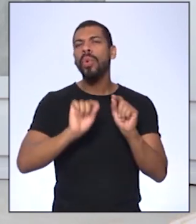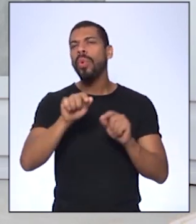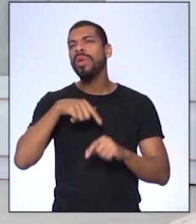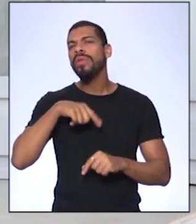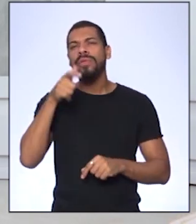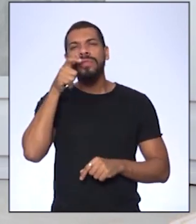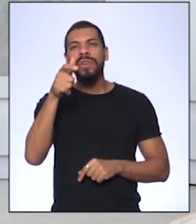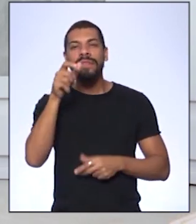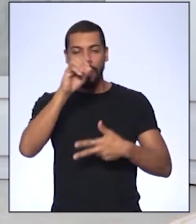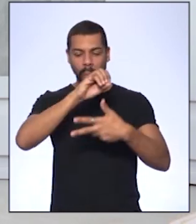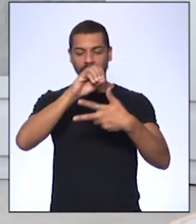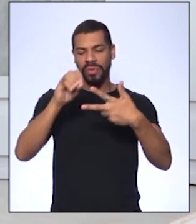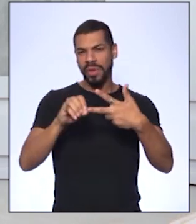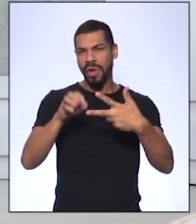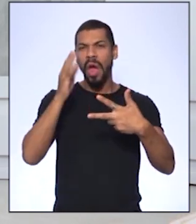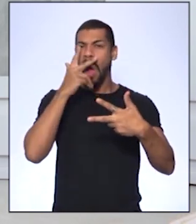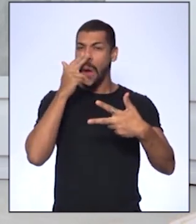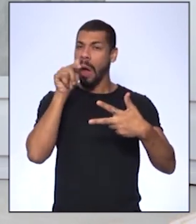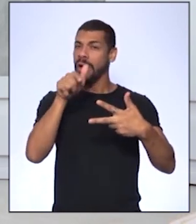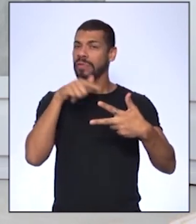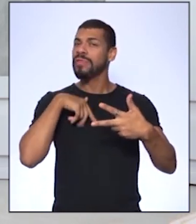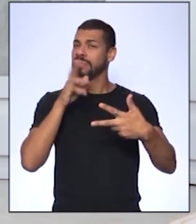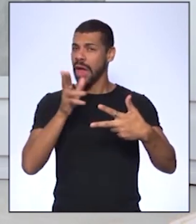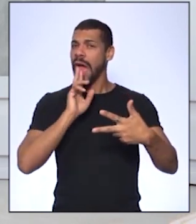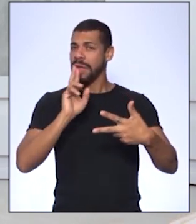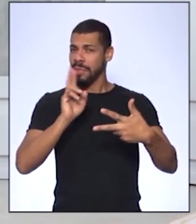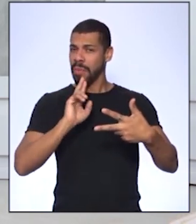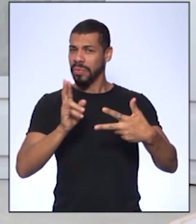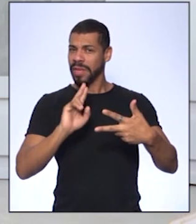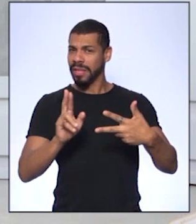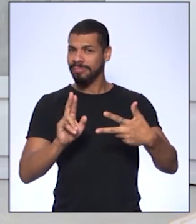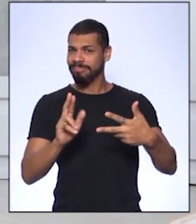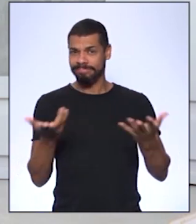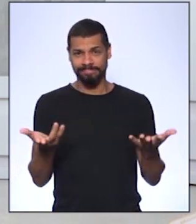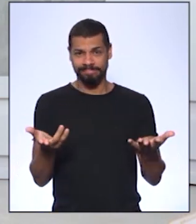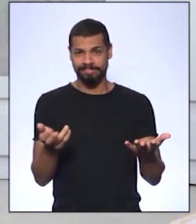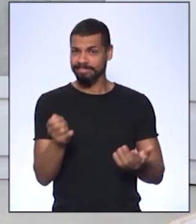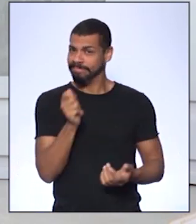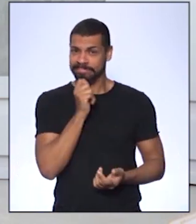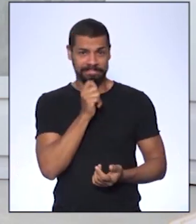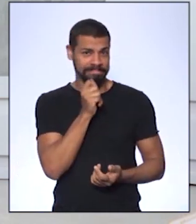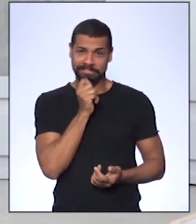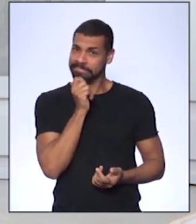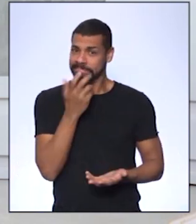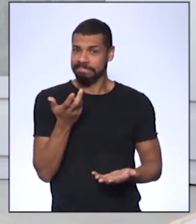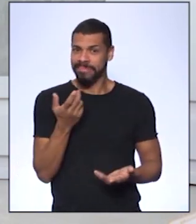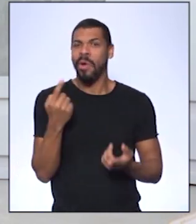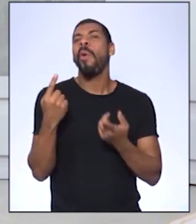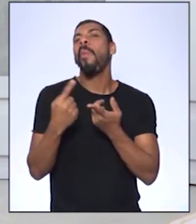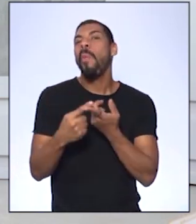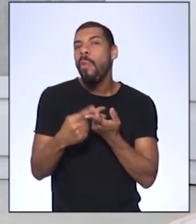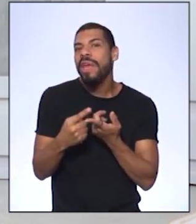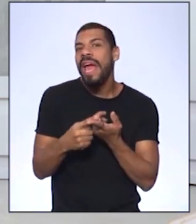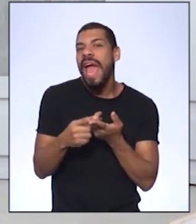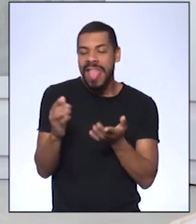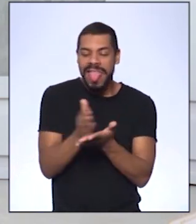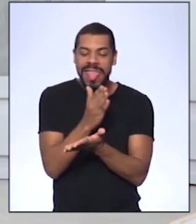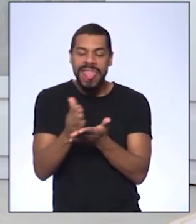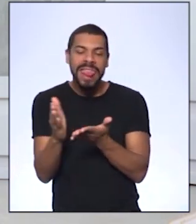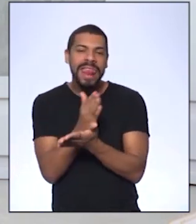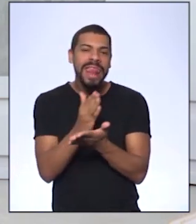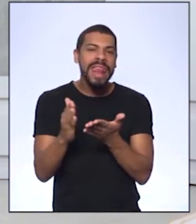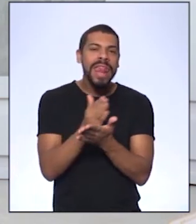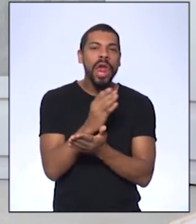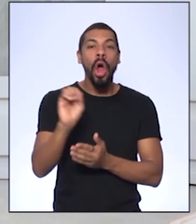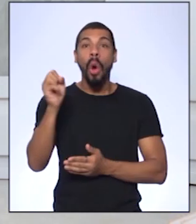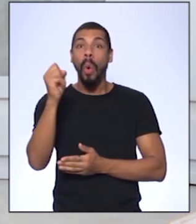passou pela prova do Enem, eu tenho certeza que você está respondendo não. Por que não? Porque essa prova, que se divide em 8 competências